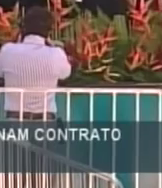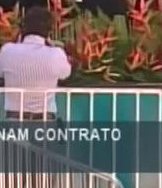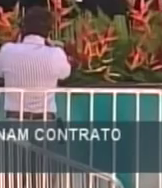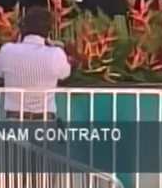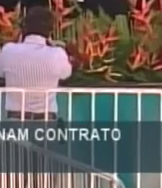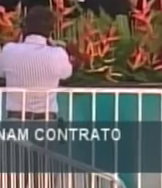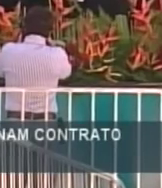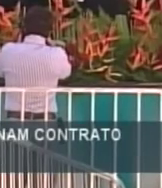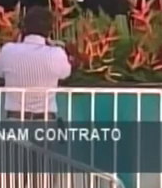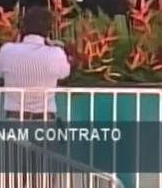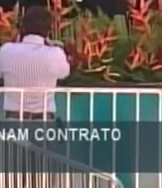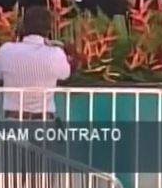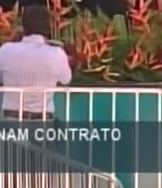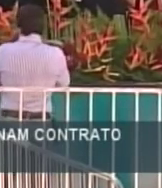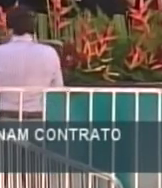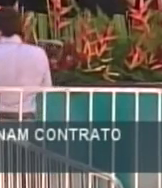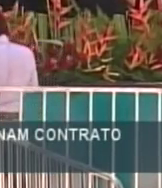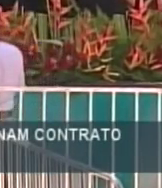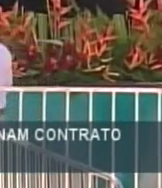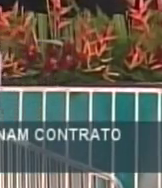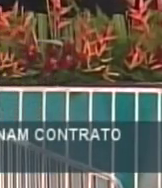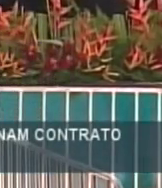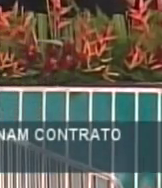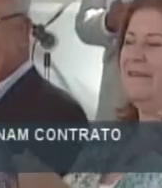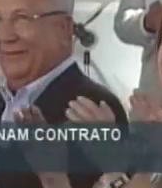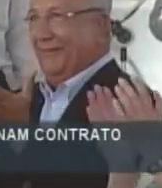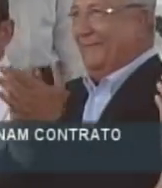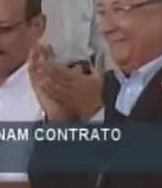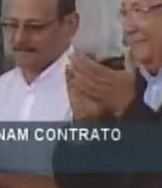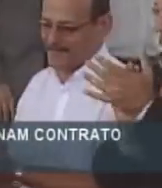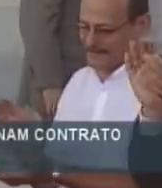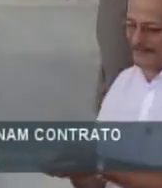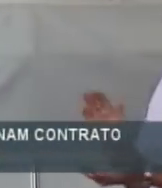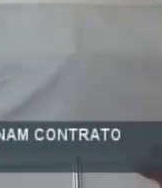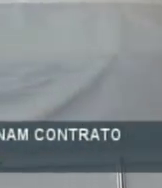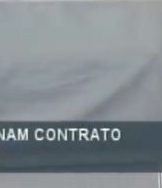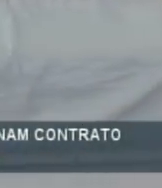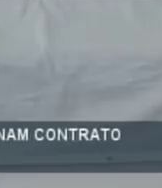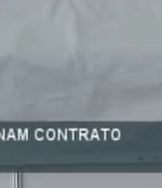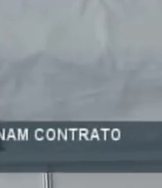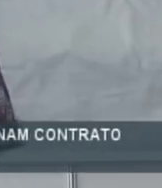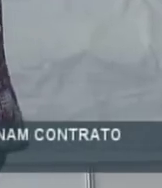com a palavra a senhora presidenta do Brasil, Dilma Rousseff.